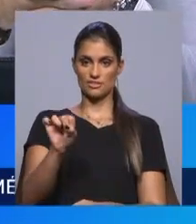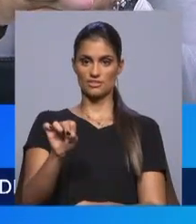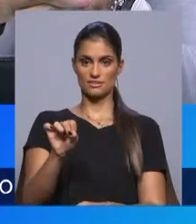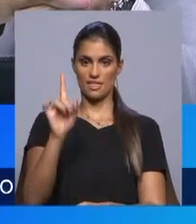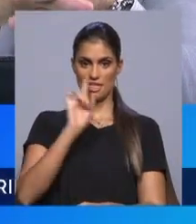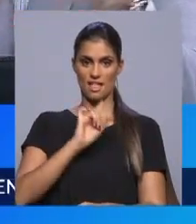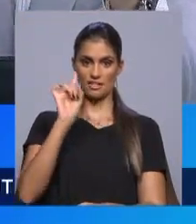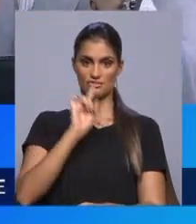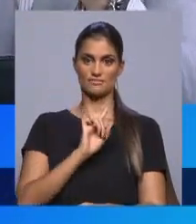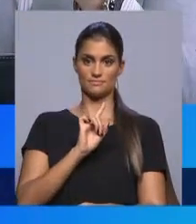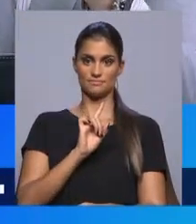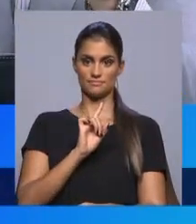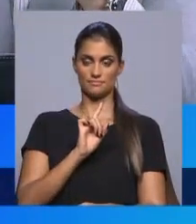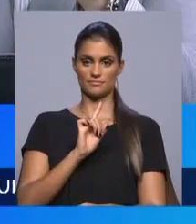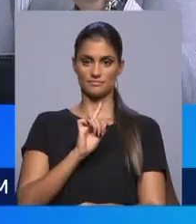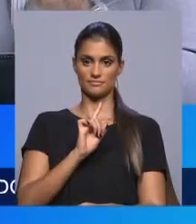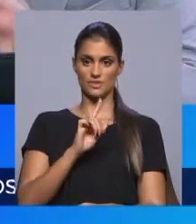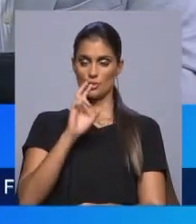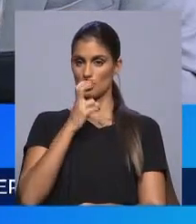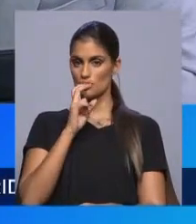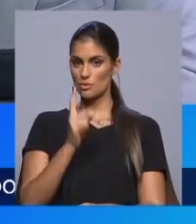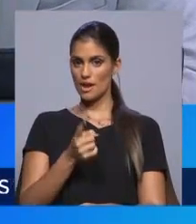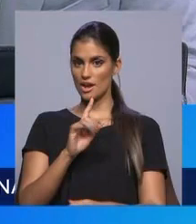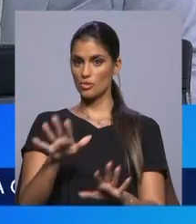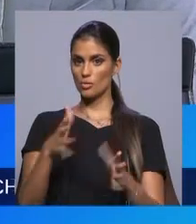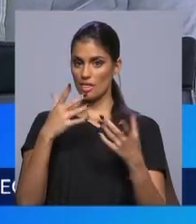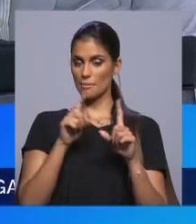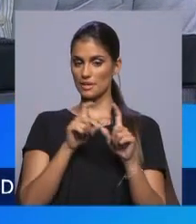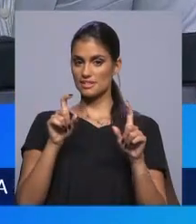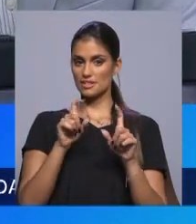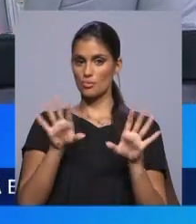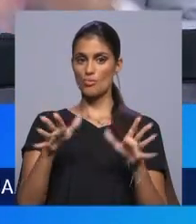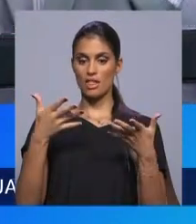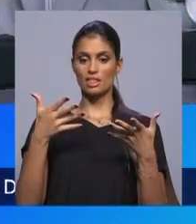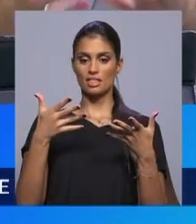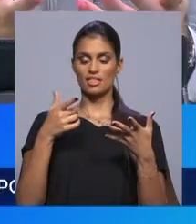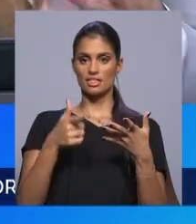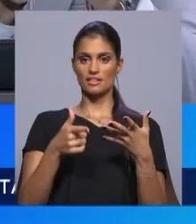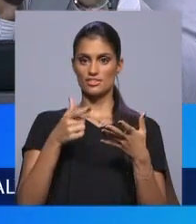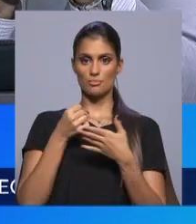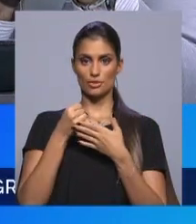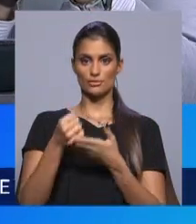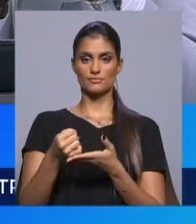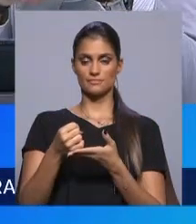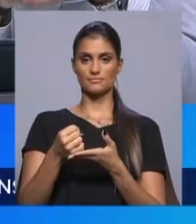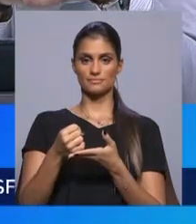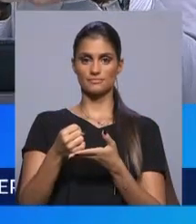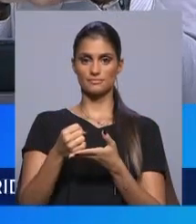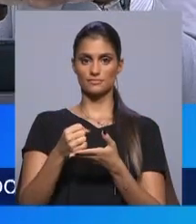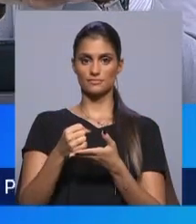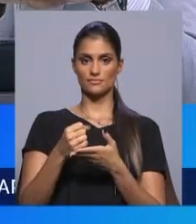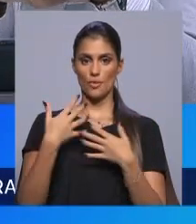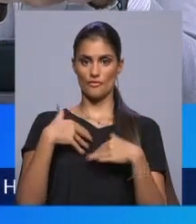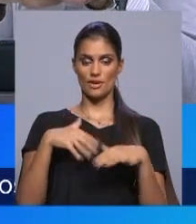aliás. Aqui o fator curioso é este. Qual é a empresa que está por trás deste financiamento para este fato